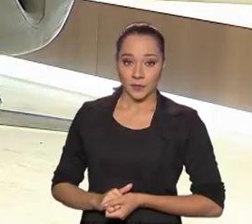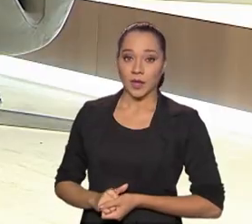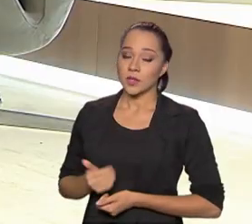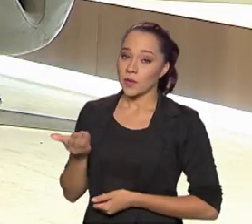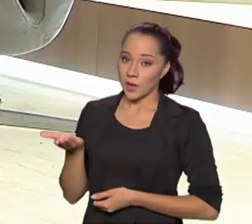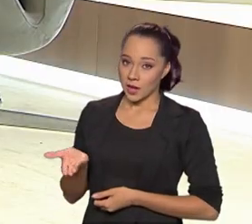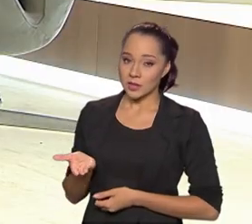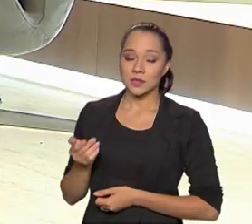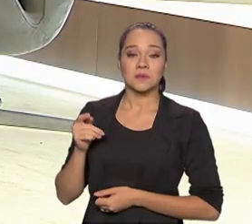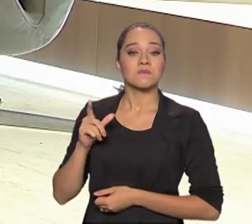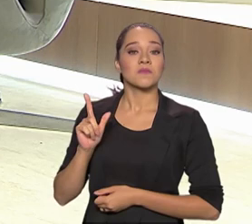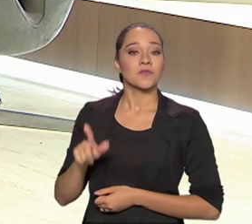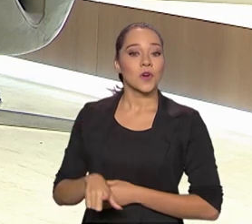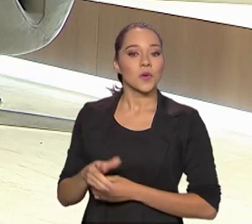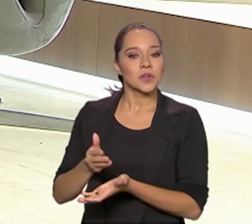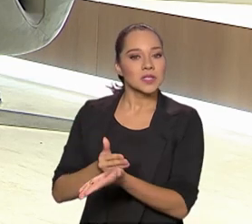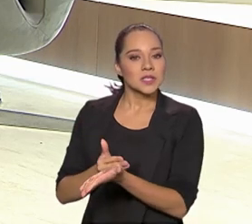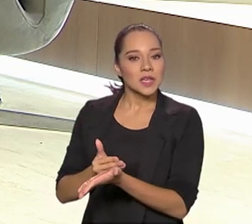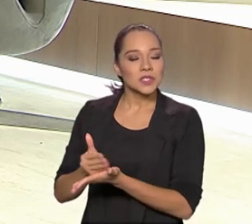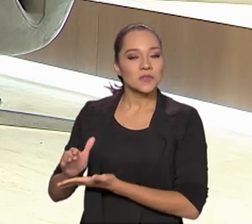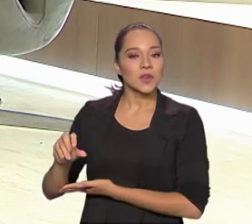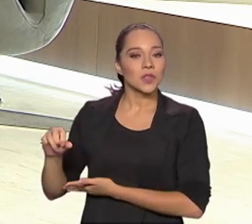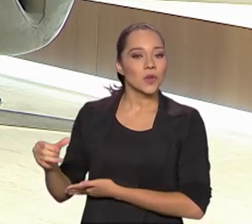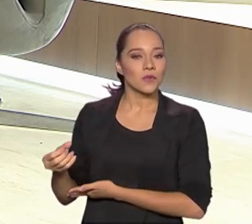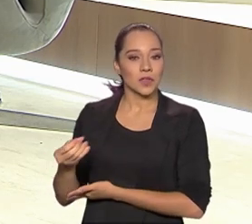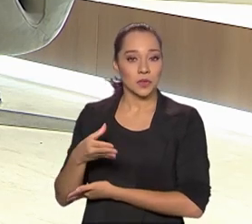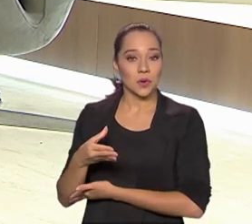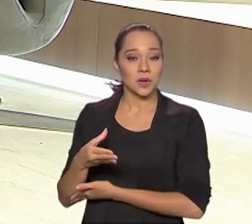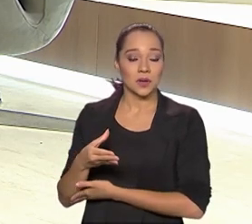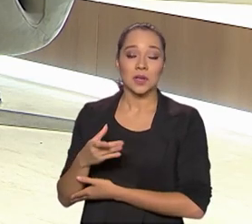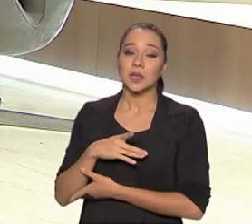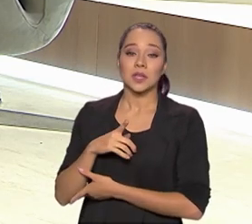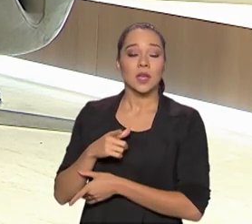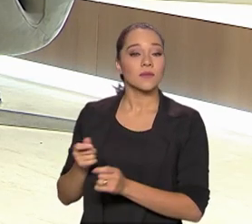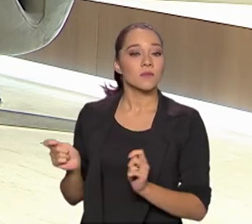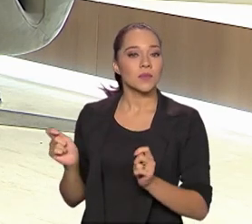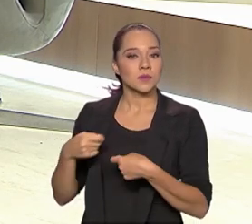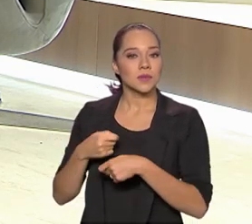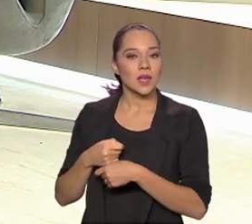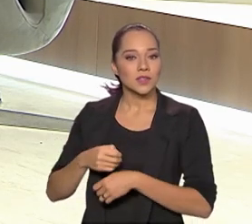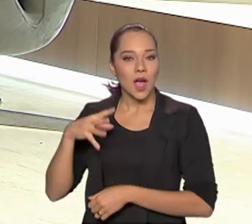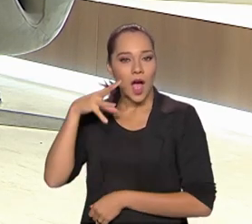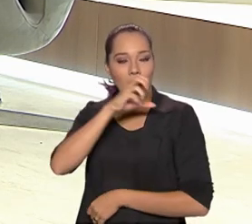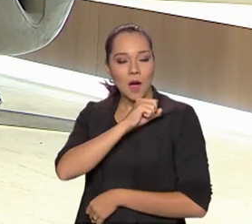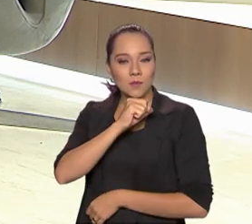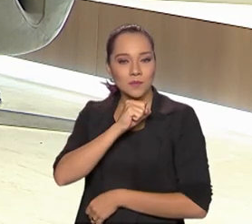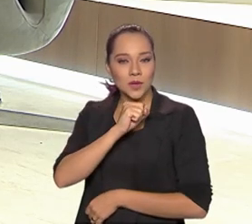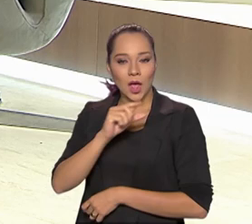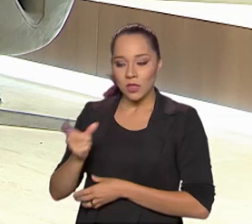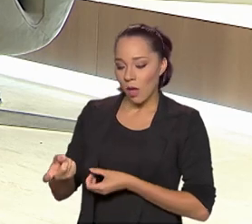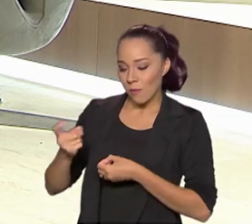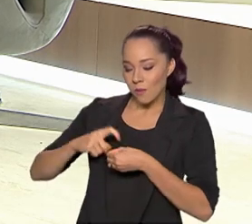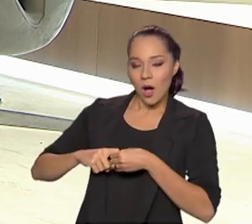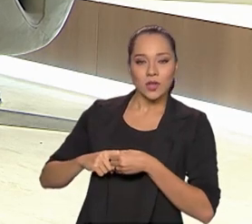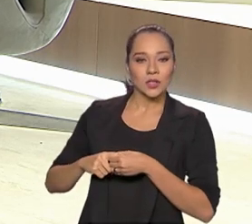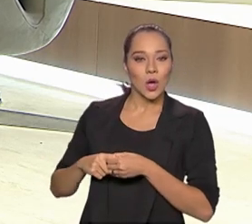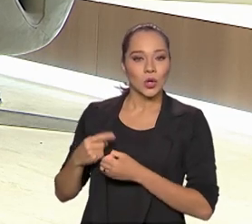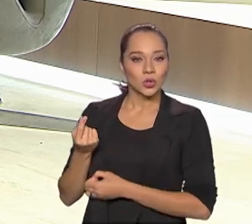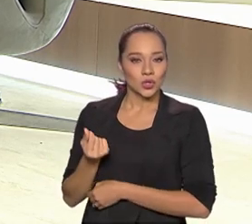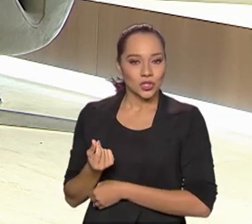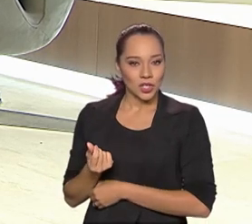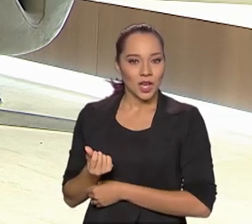foi, de fato, uma iniciativa inovadora que possibilitou a rápida devolução, não